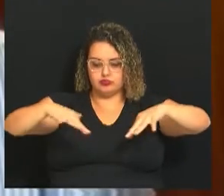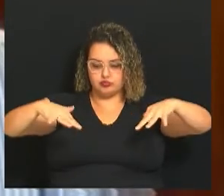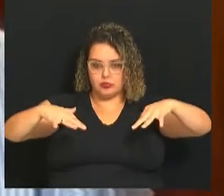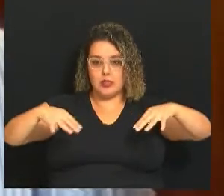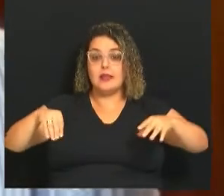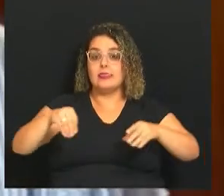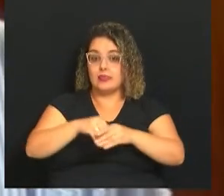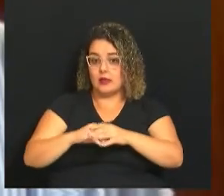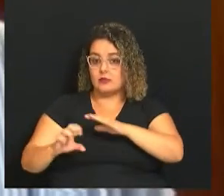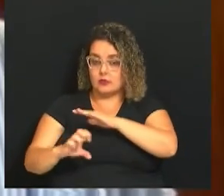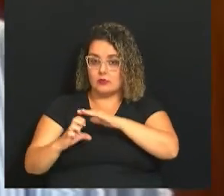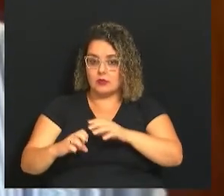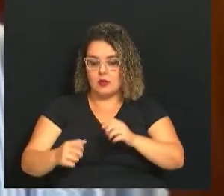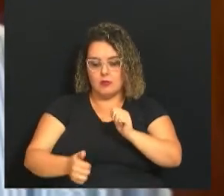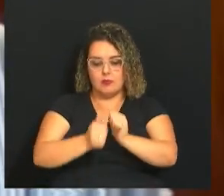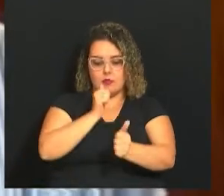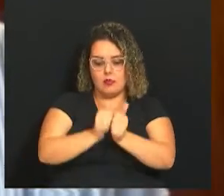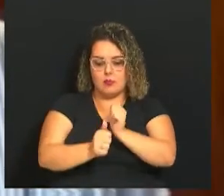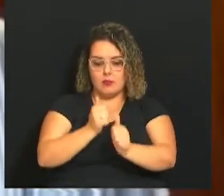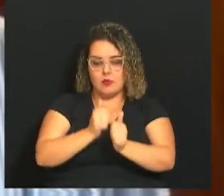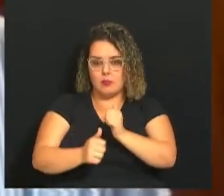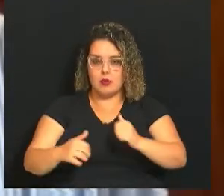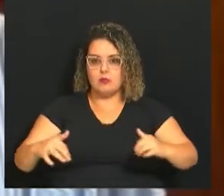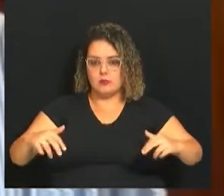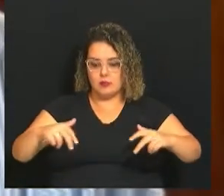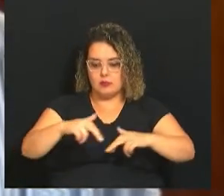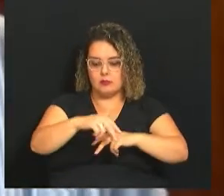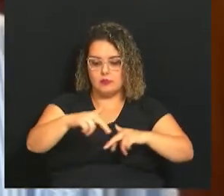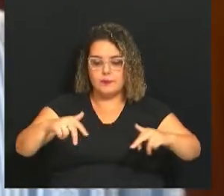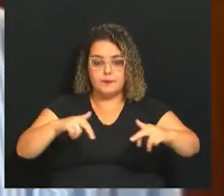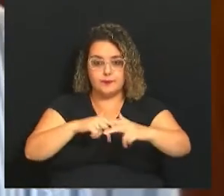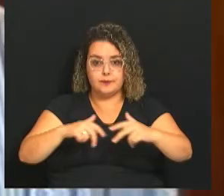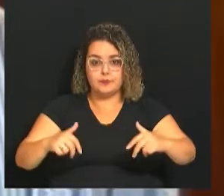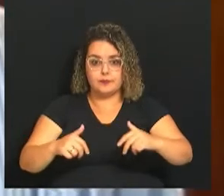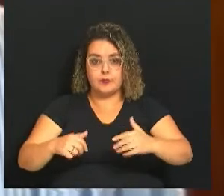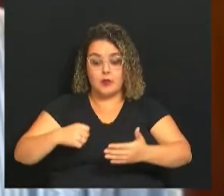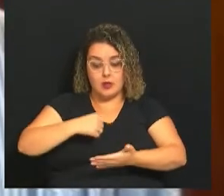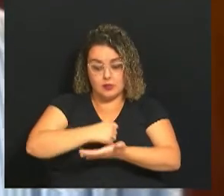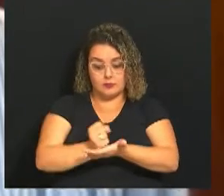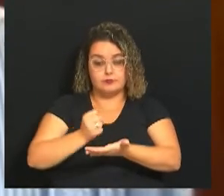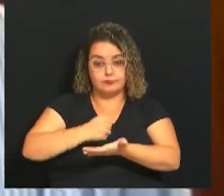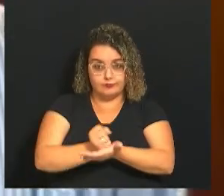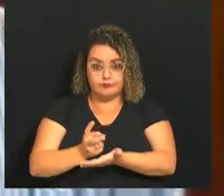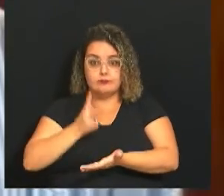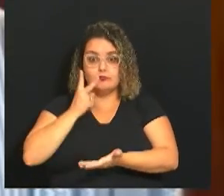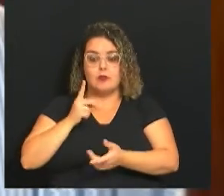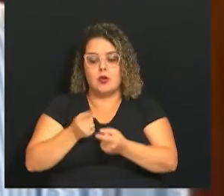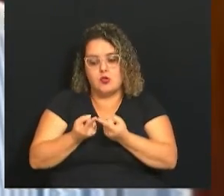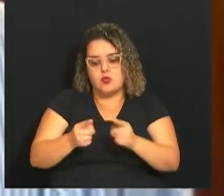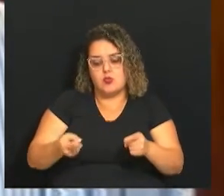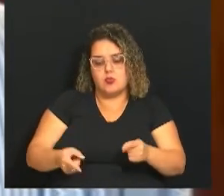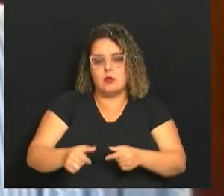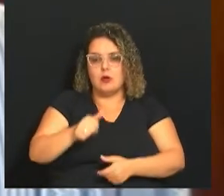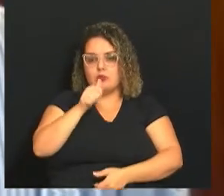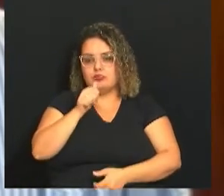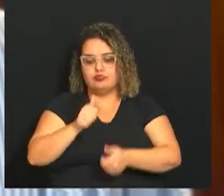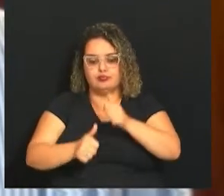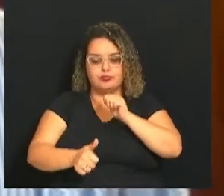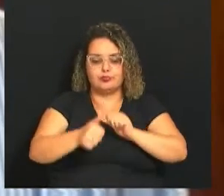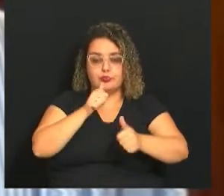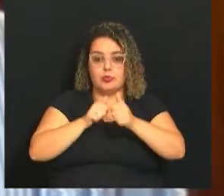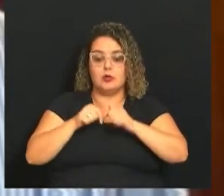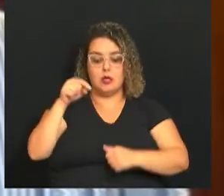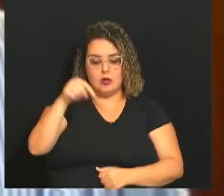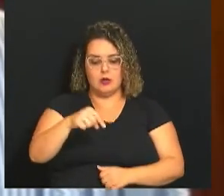empresa para que esses funcionários jogassem, e era regado a caipirinha, churrasco e caipirinha. Esse